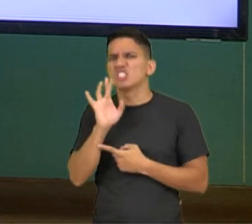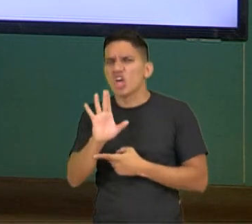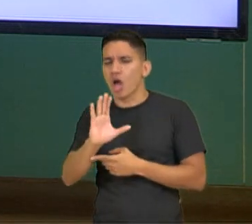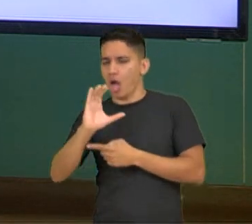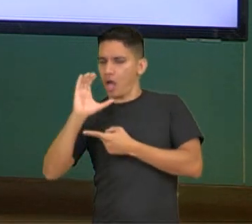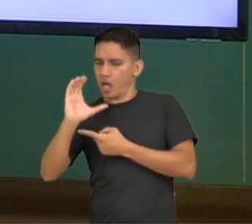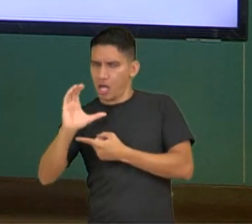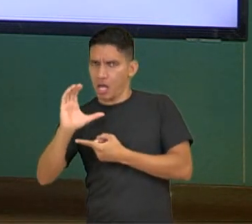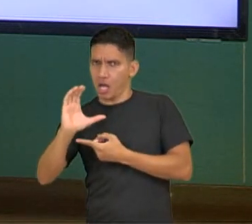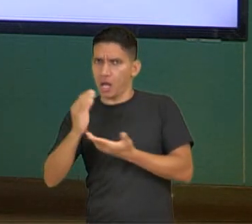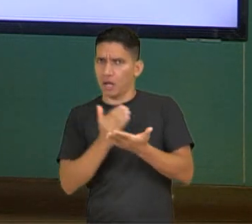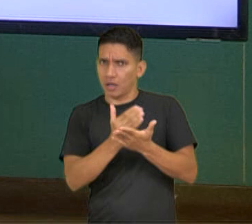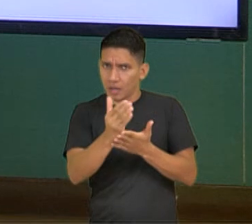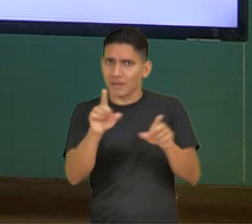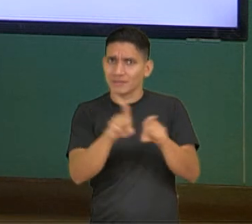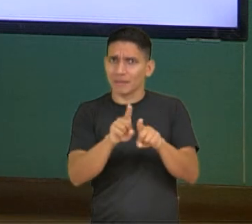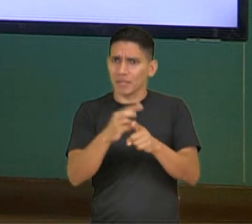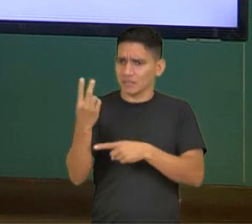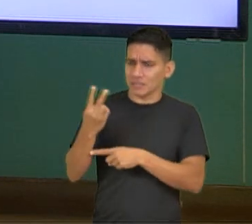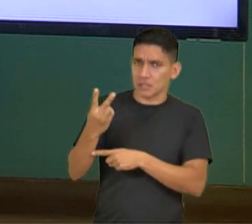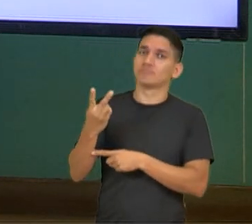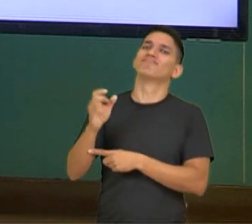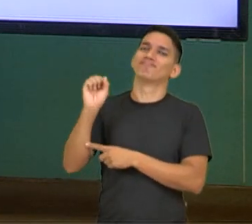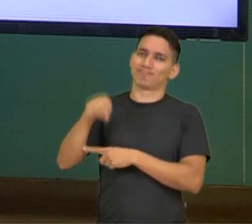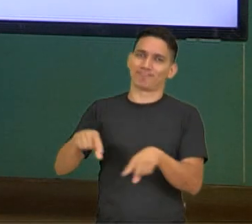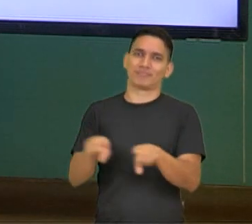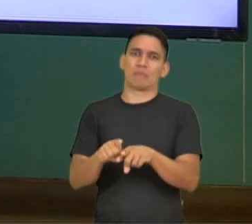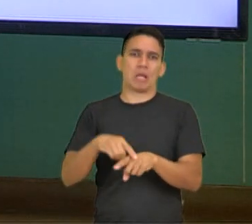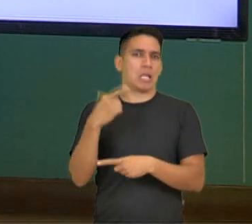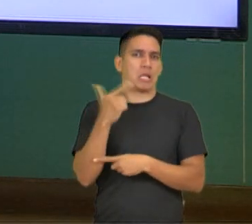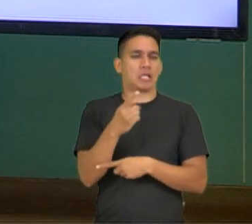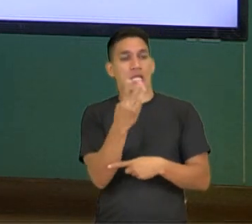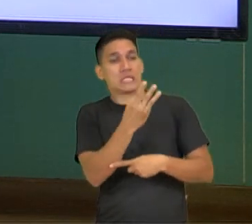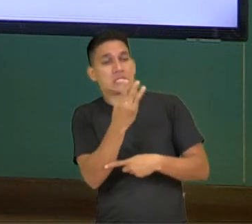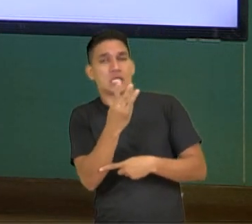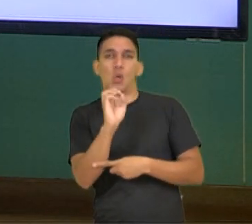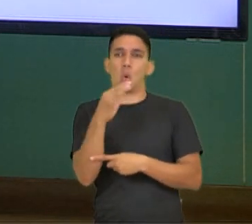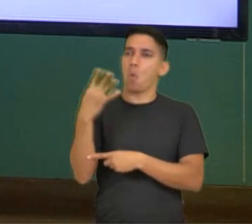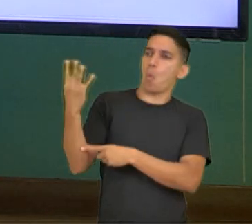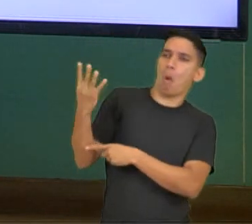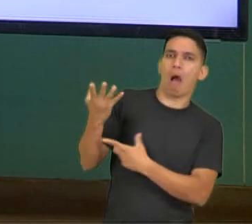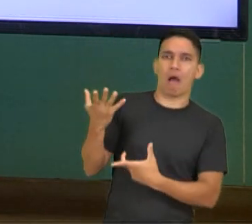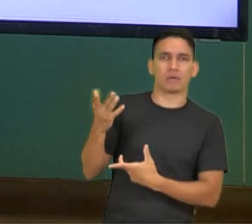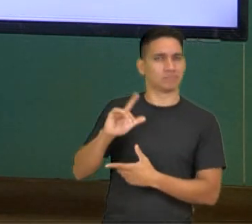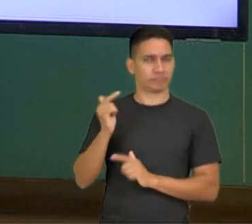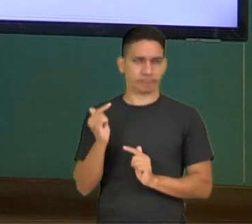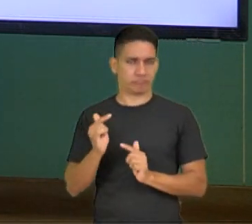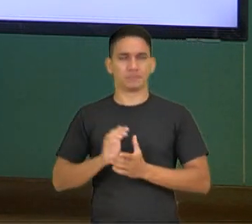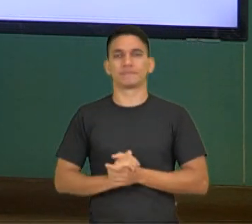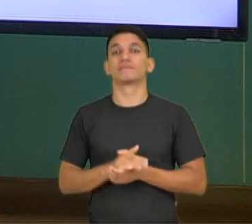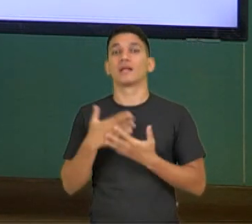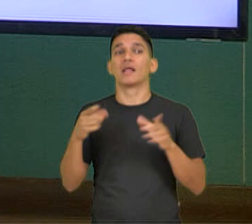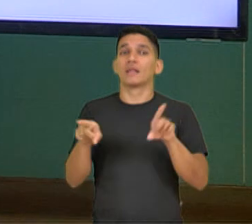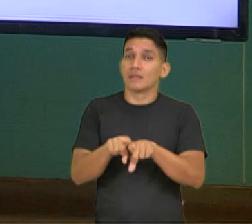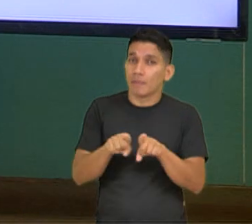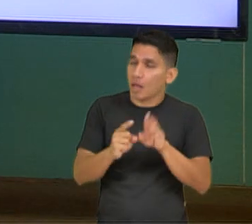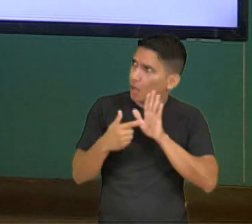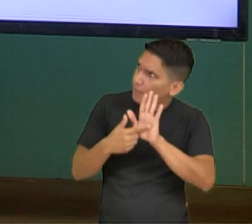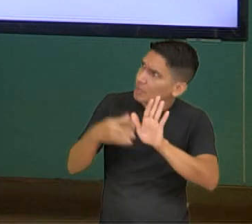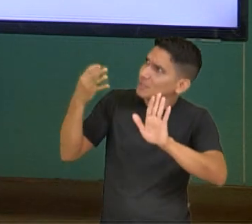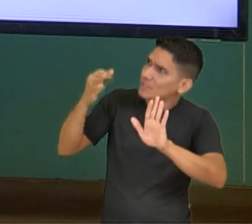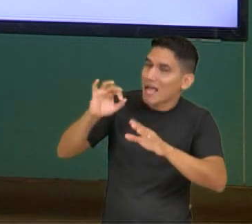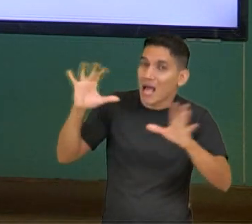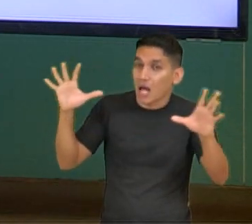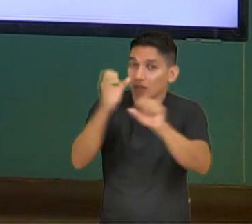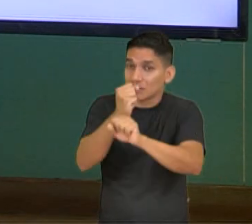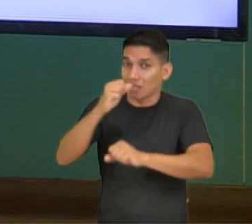e secundários? Também. Não tem carbono terciário nem quaternário ali. E ela apresenta 7 átomos